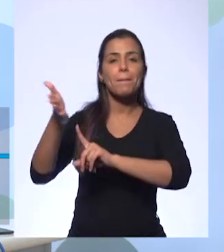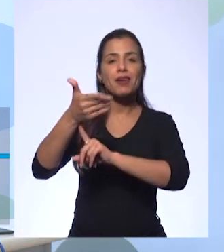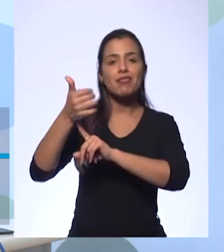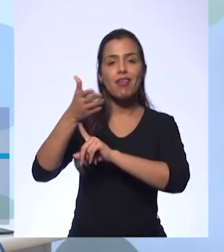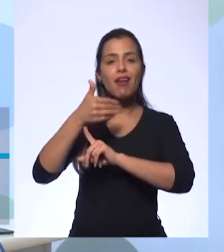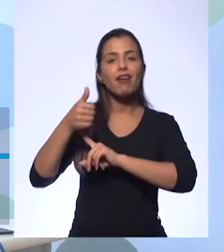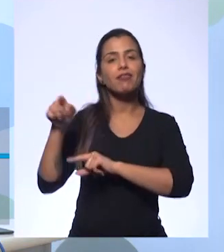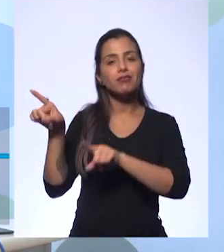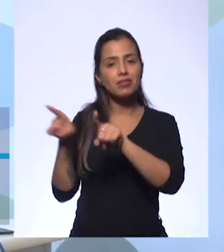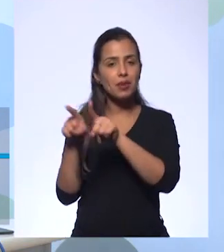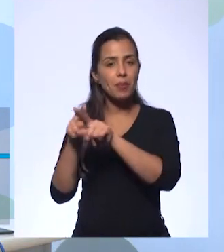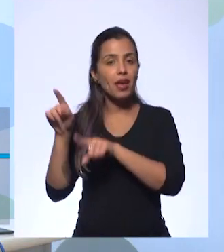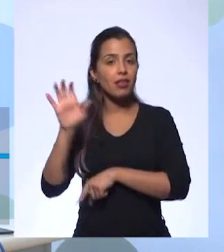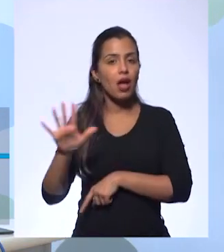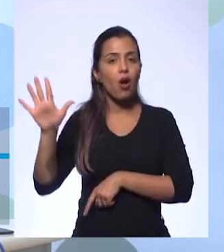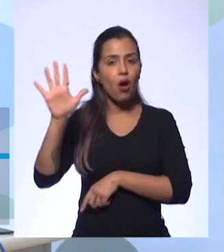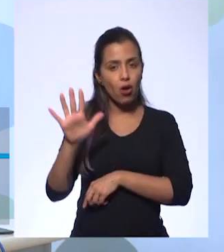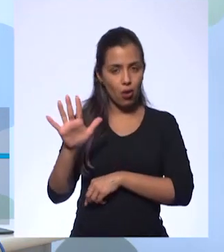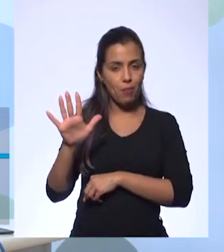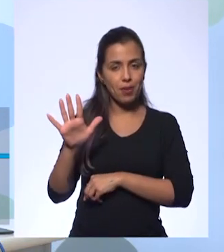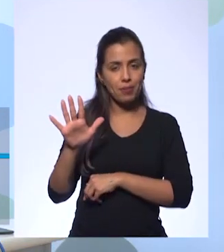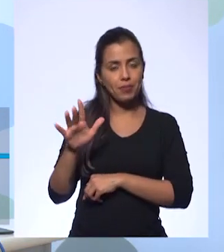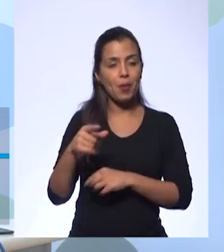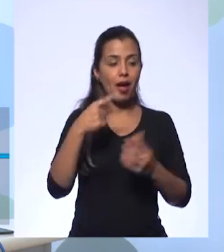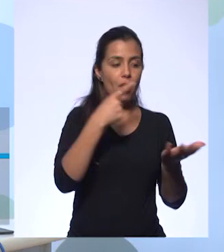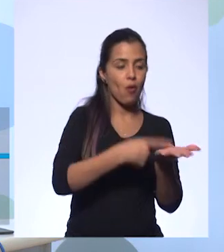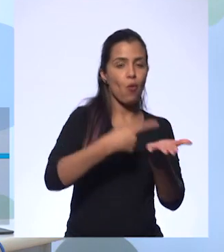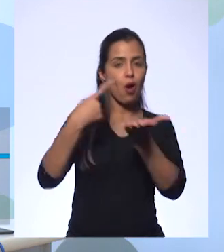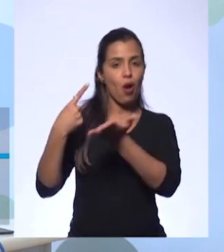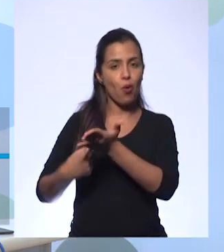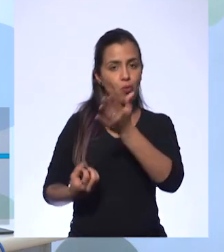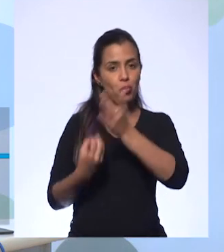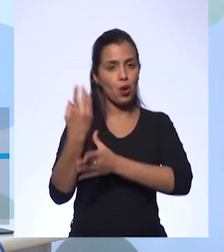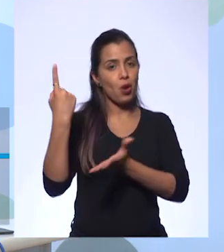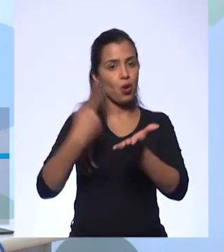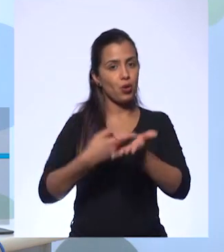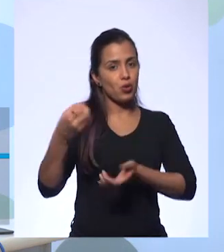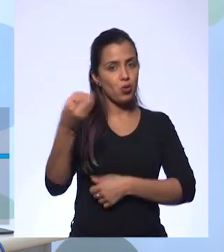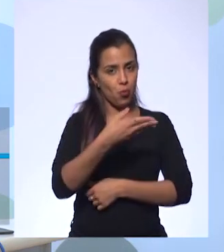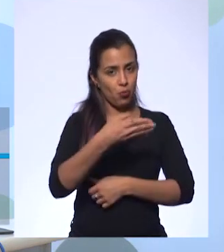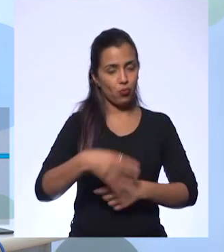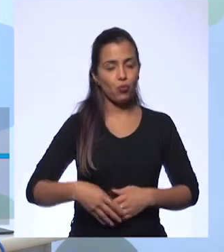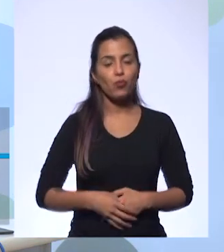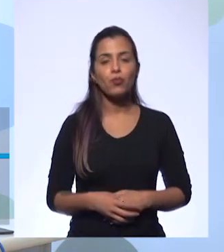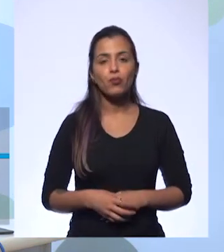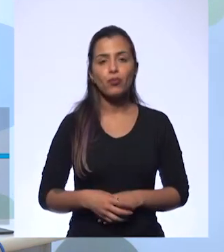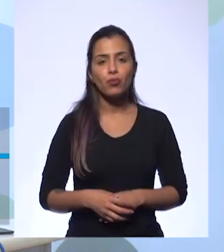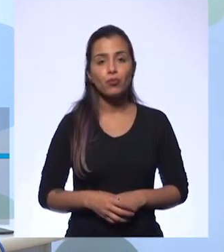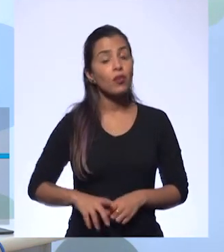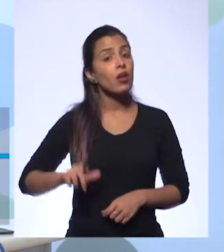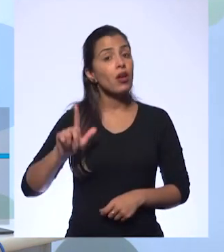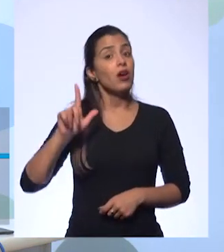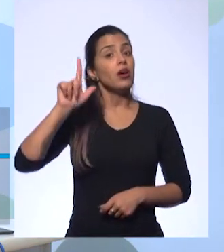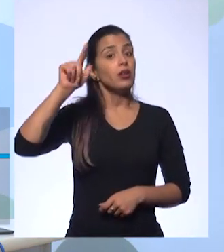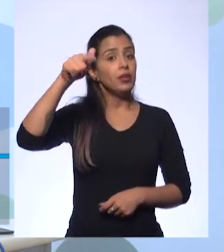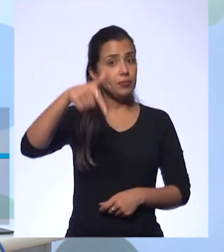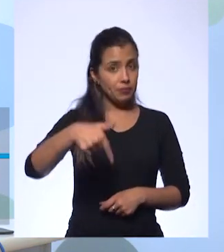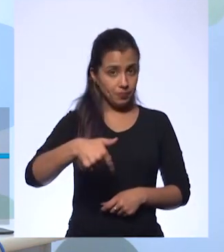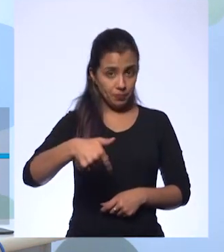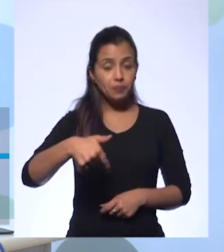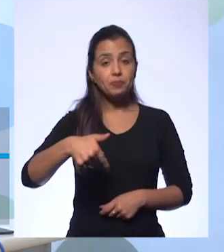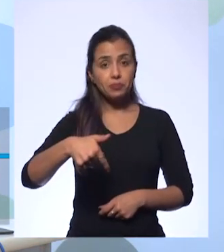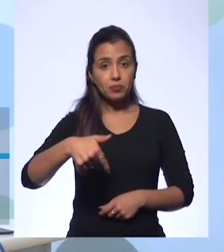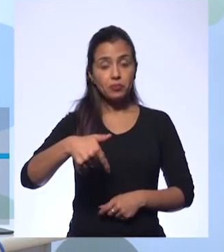de um tratado em cima do outro, aí, levando aí algum tempo para ser tratado, né? Posterior a isso, nós